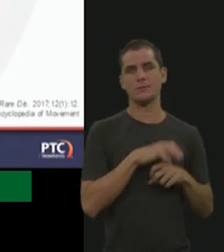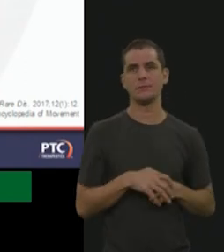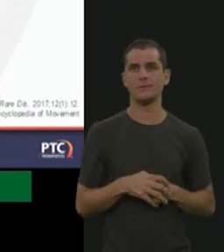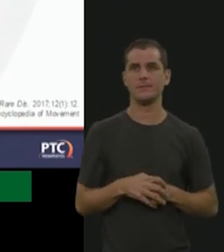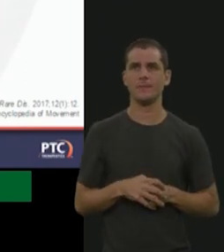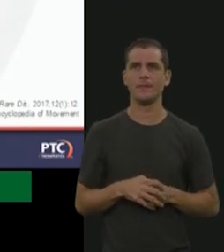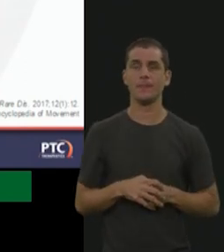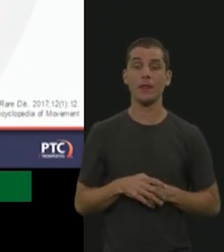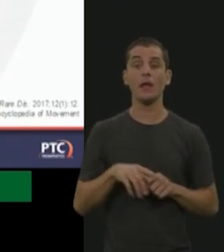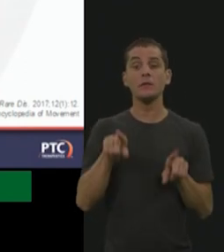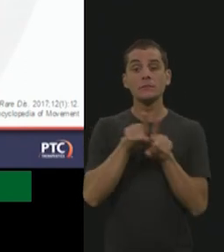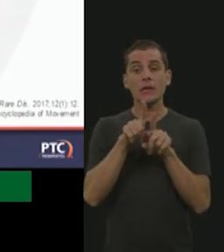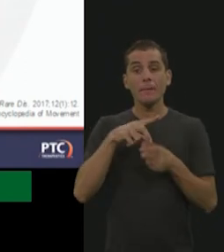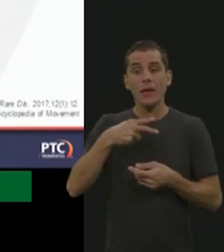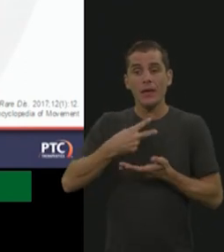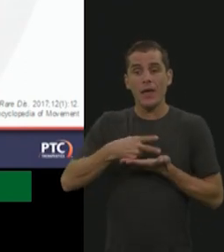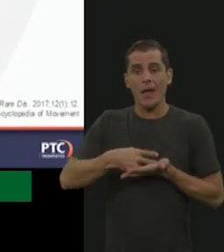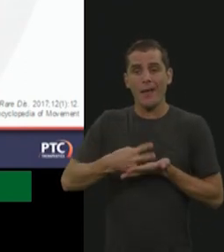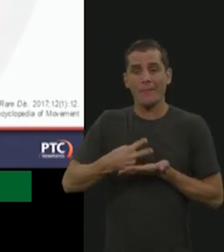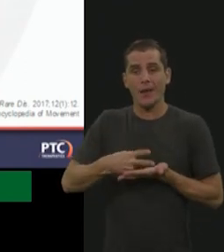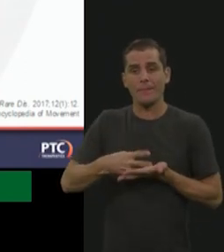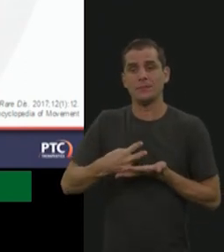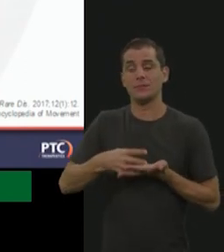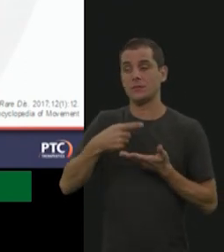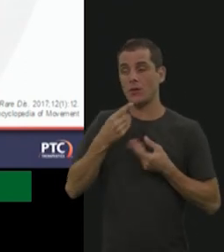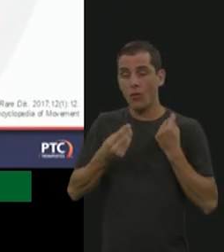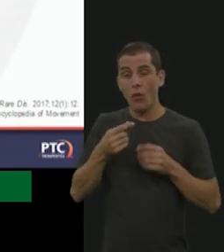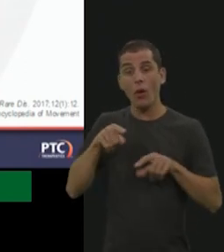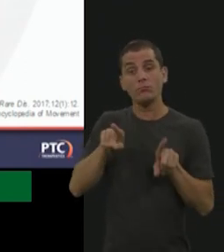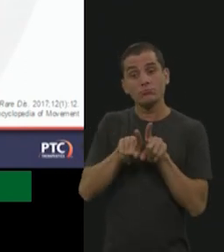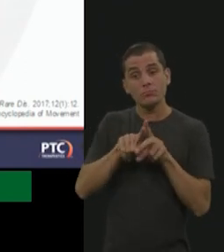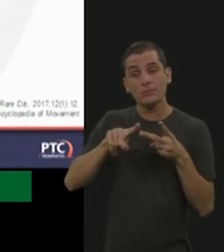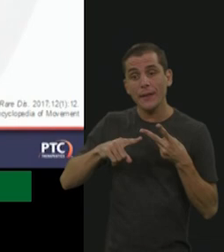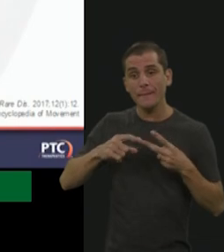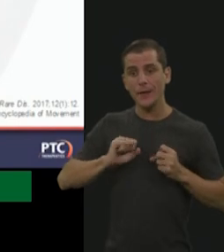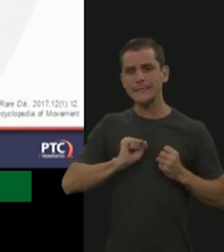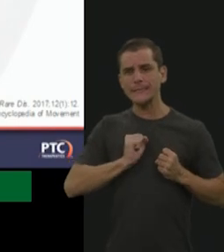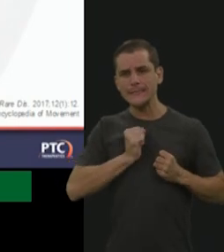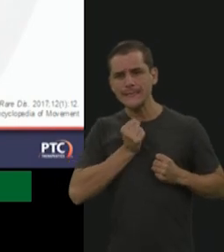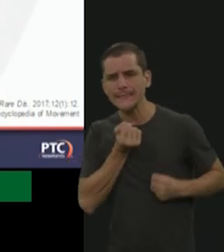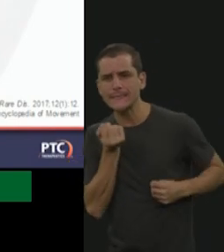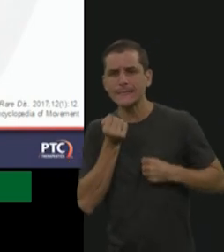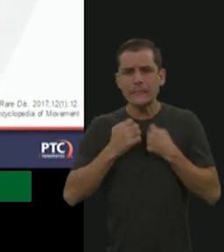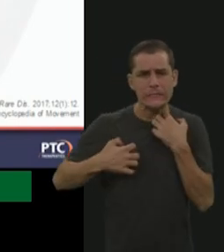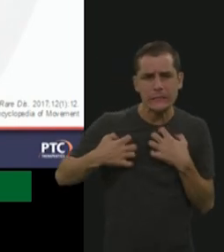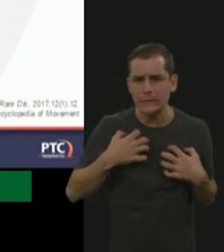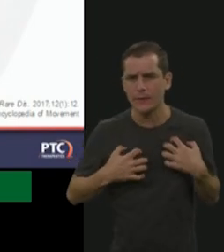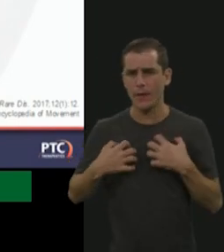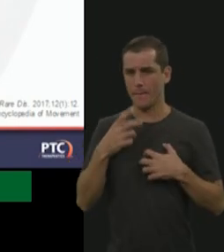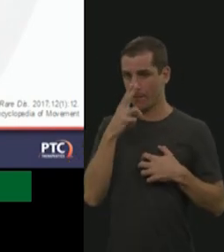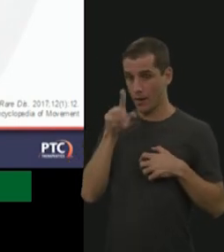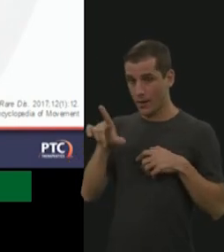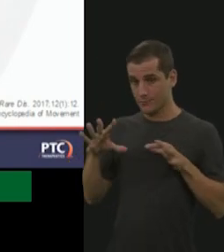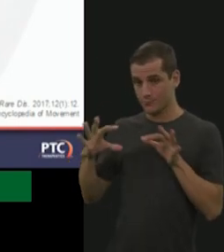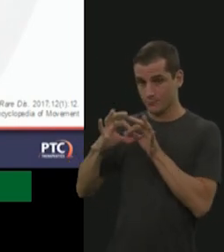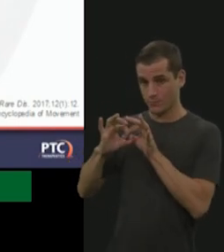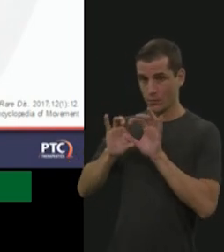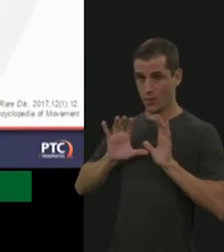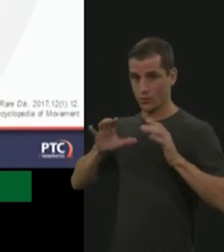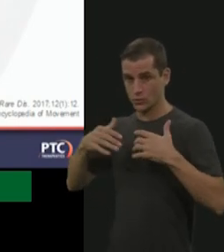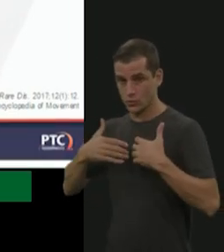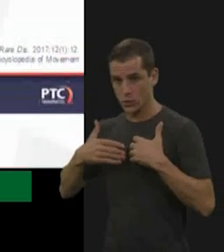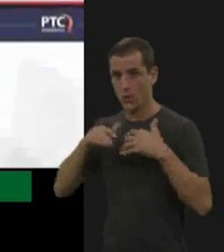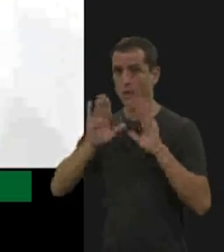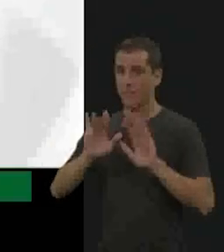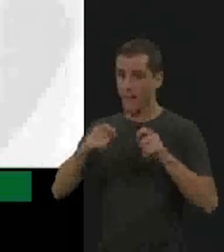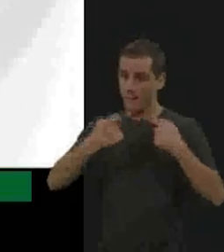Questão da epilepsia que eu comentei anteriormente, questão da irritabilidade, muito associada a transtorno do espectro do autismo, né, muito frequente, mas a gente precisa